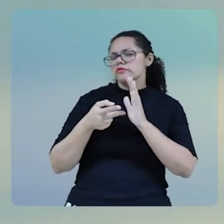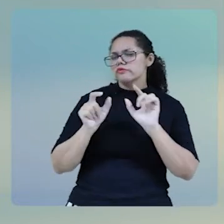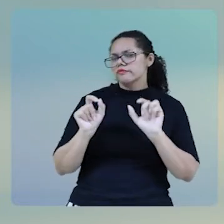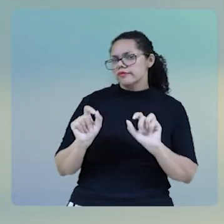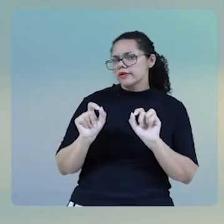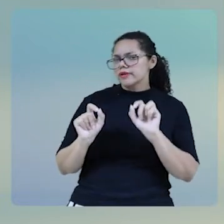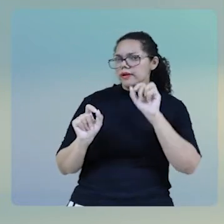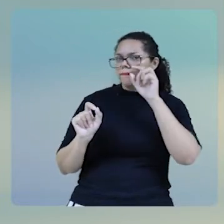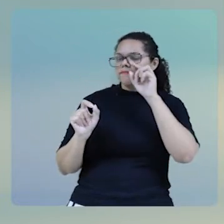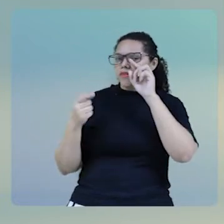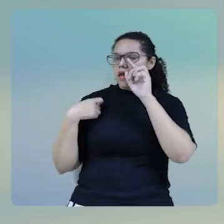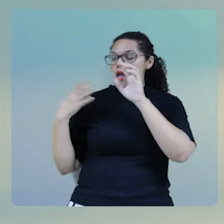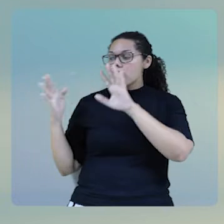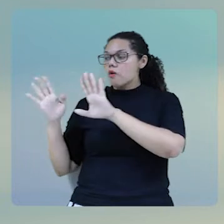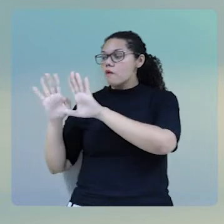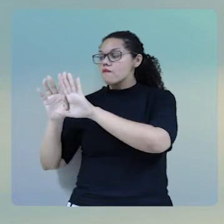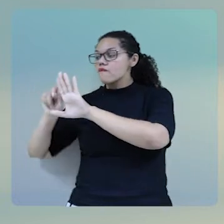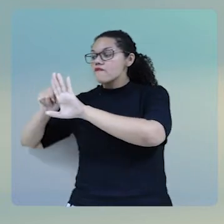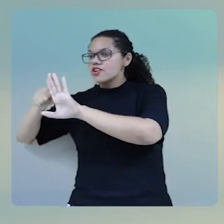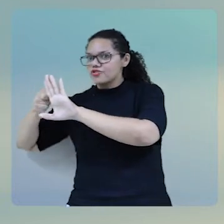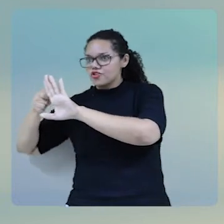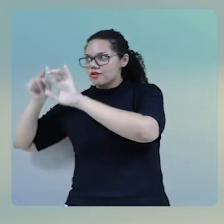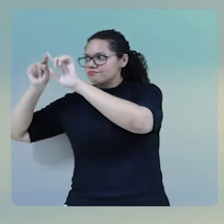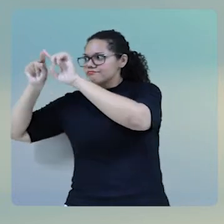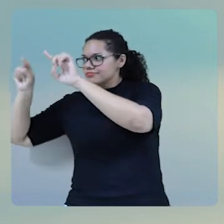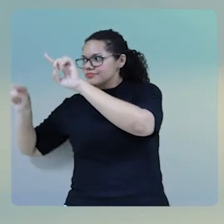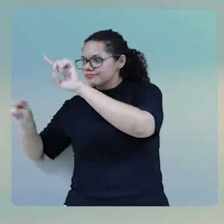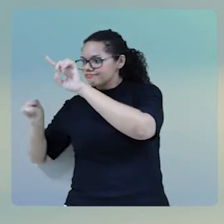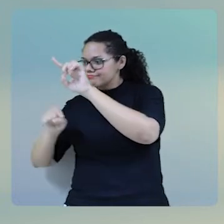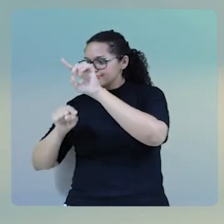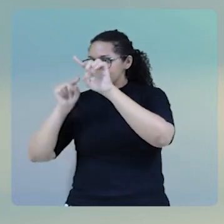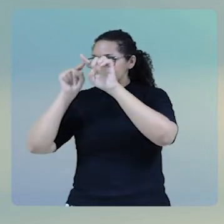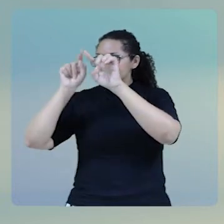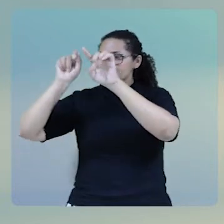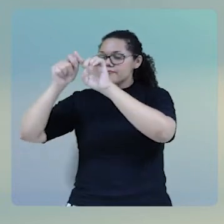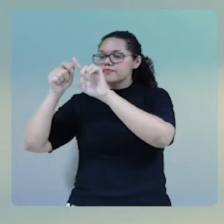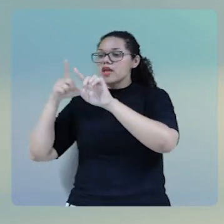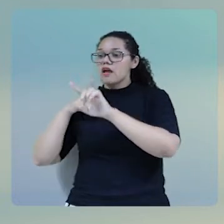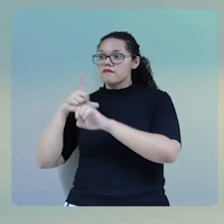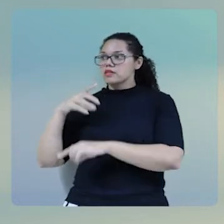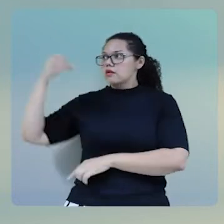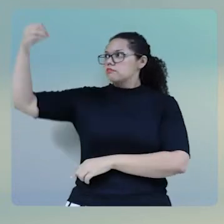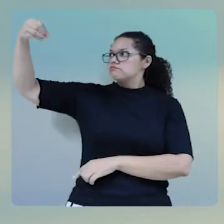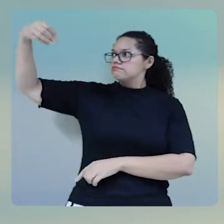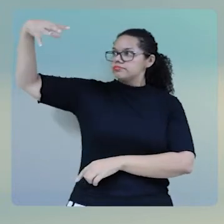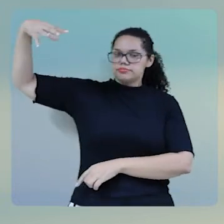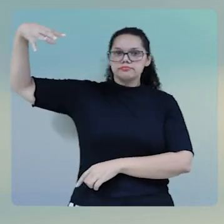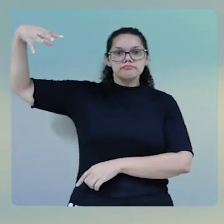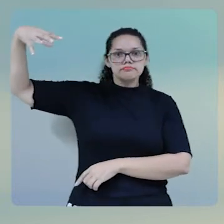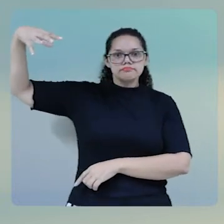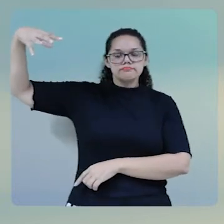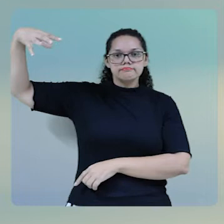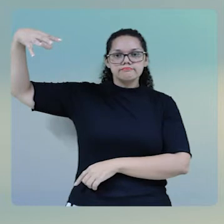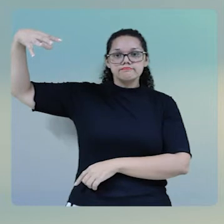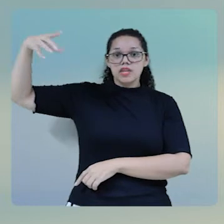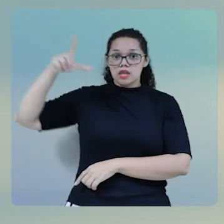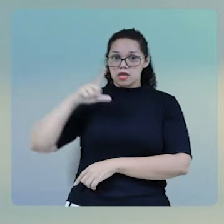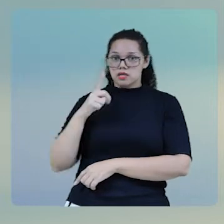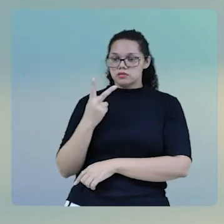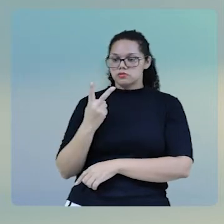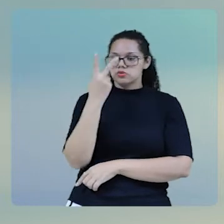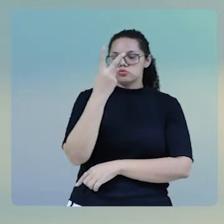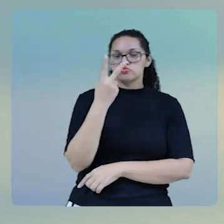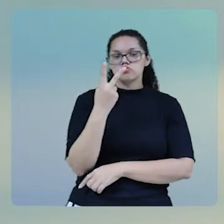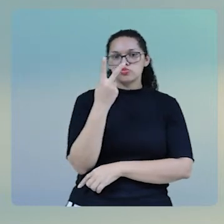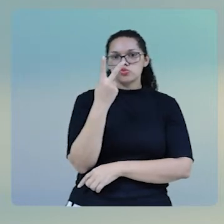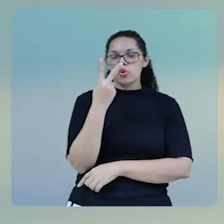Eu fechei a primeira chave do interruptor. Quando eu fechar, vai ter uma lâmpada funcionando. E aí esses dois resistores aqui, eles vão